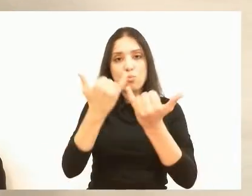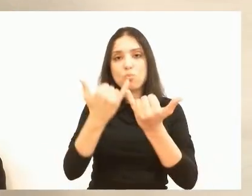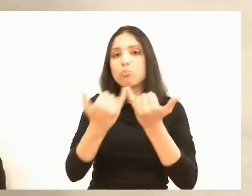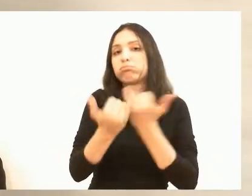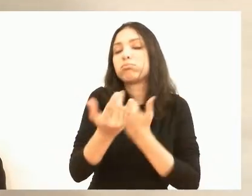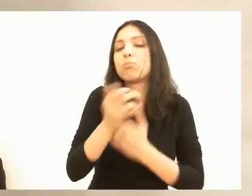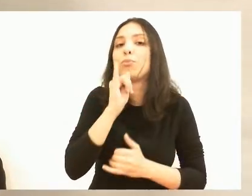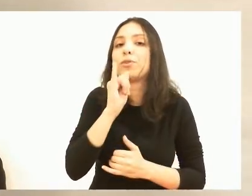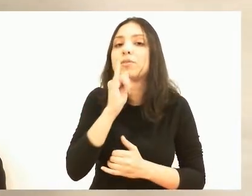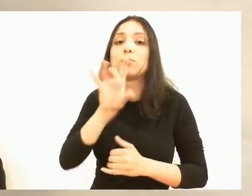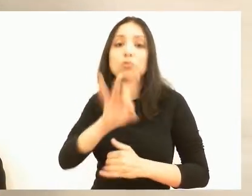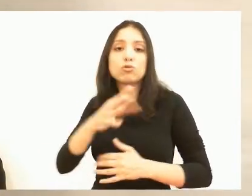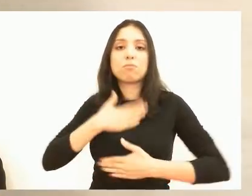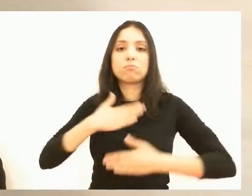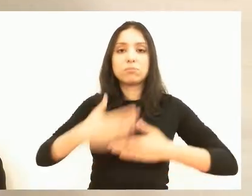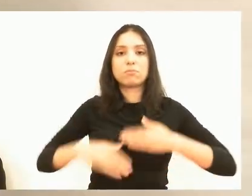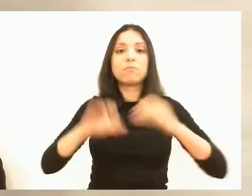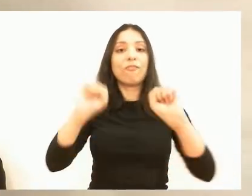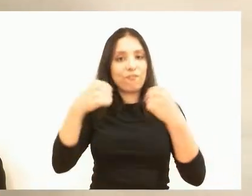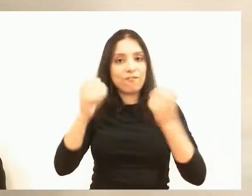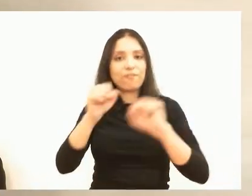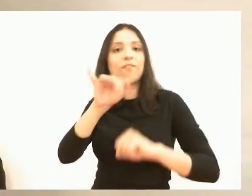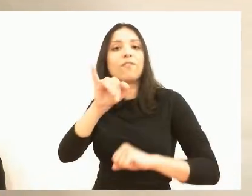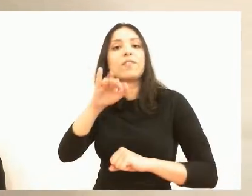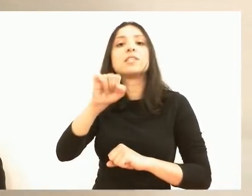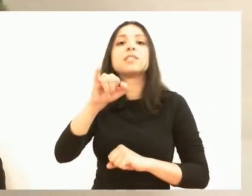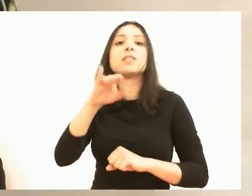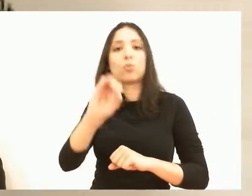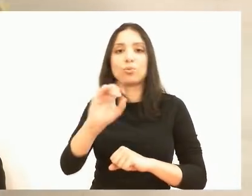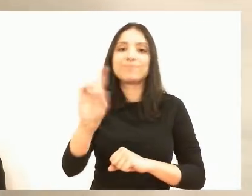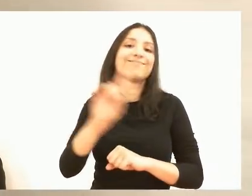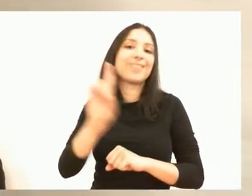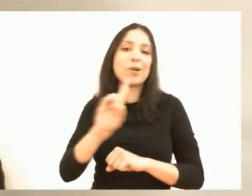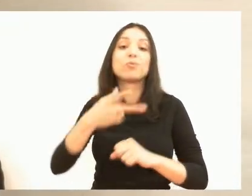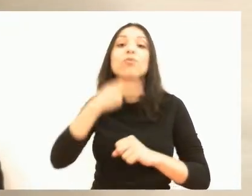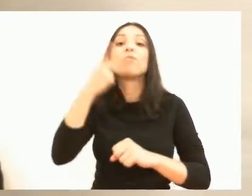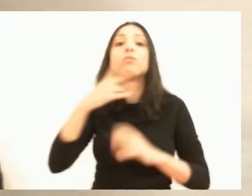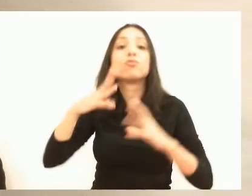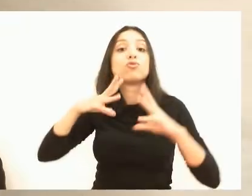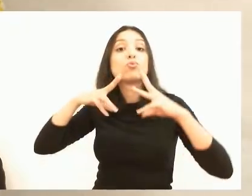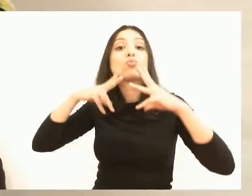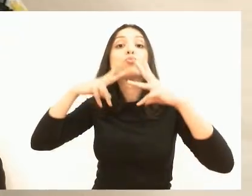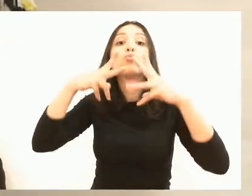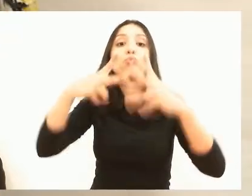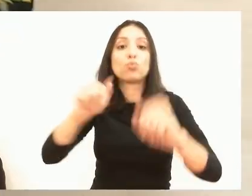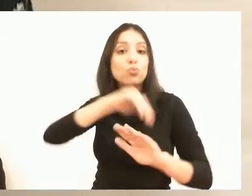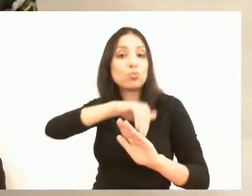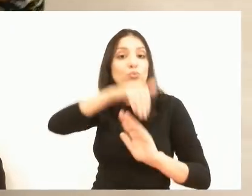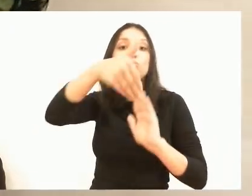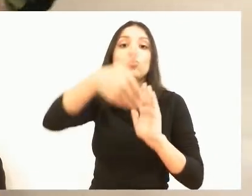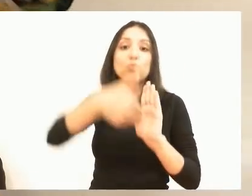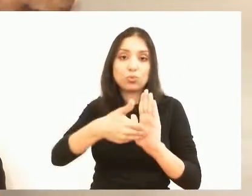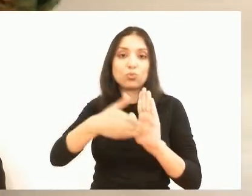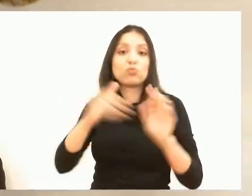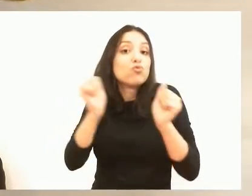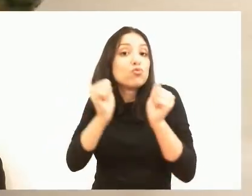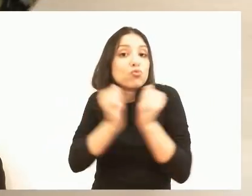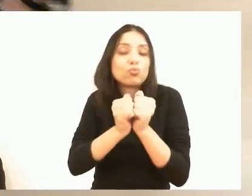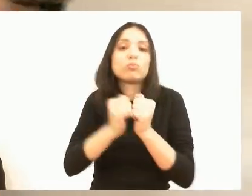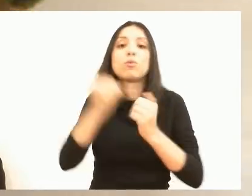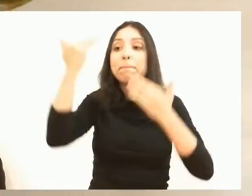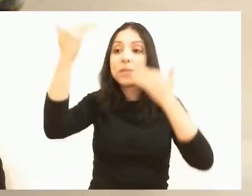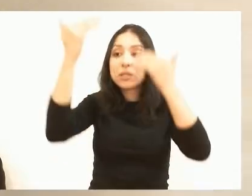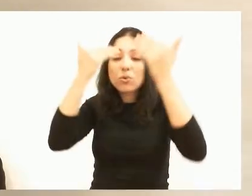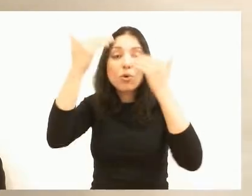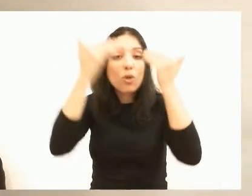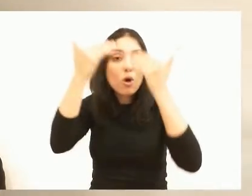né eu tô falando de corpo estou falando de soma de todas as suas camadas afetivas psicológicas